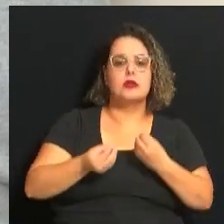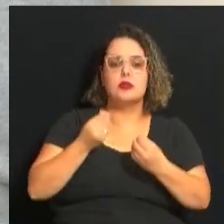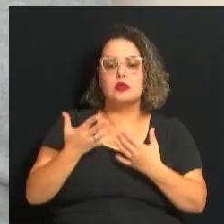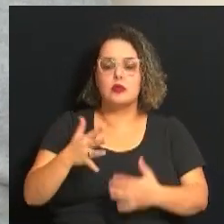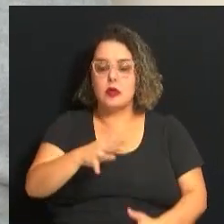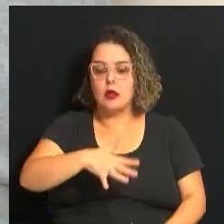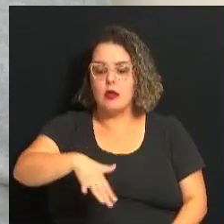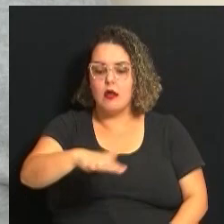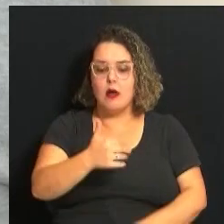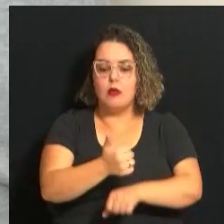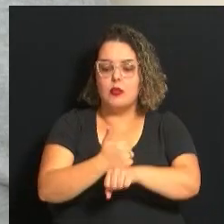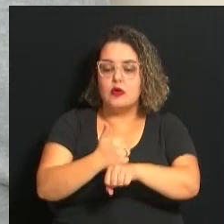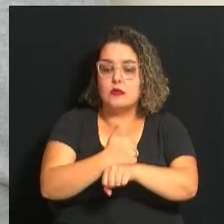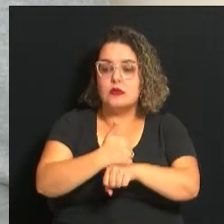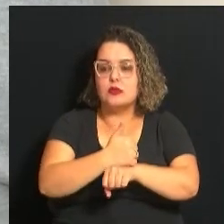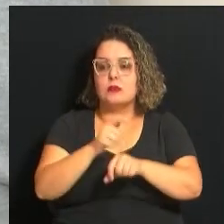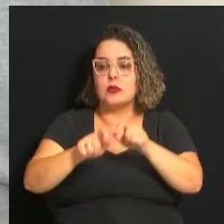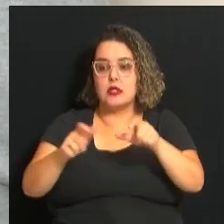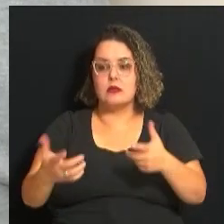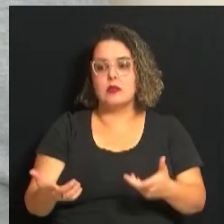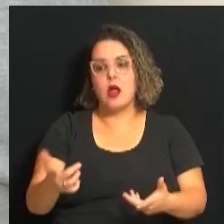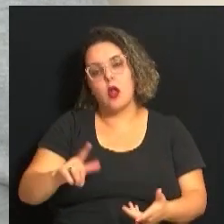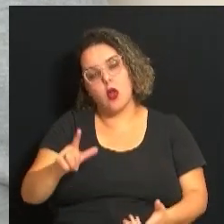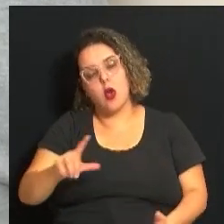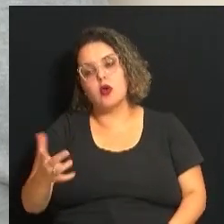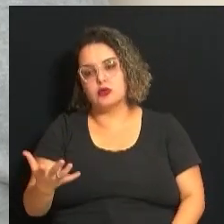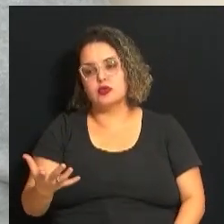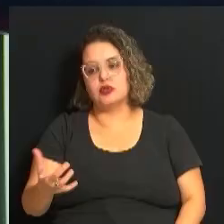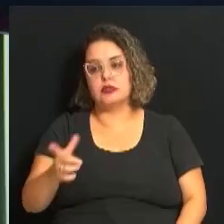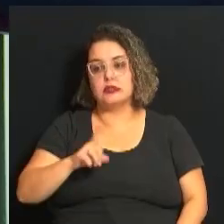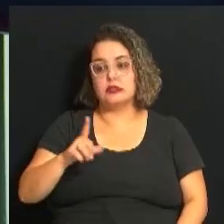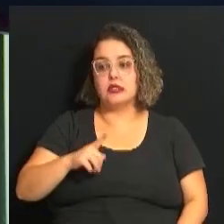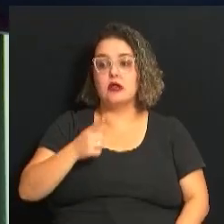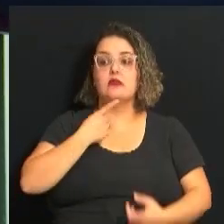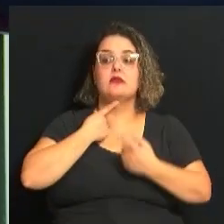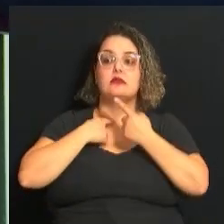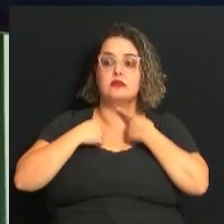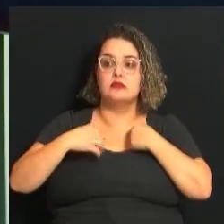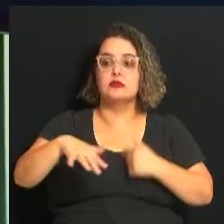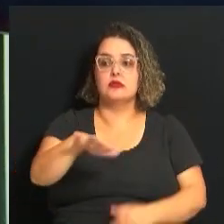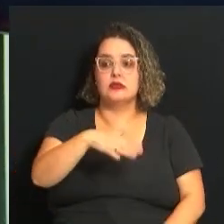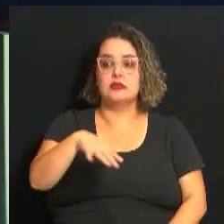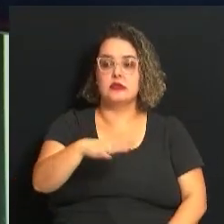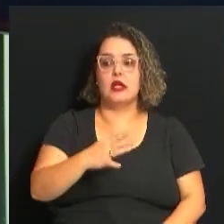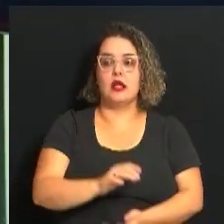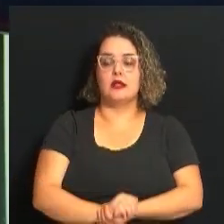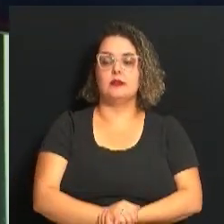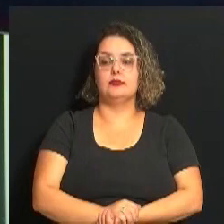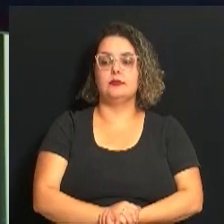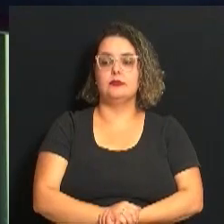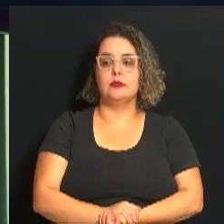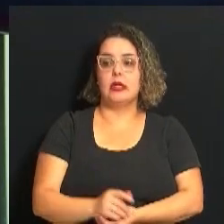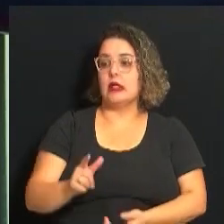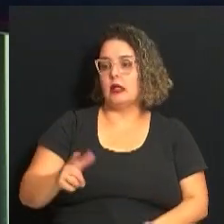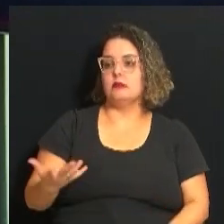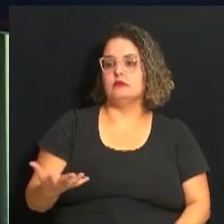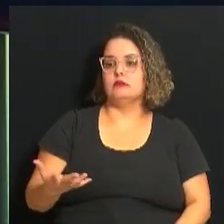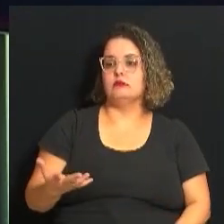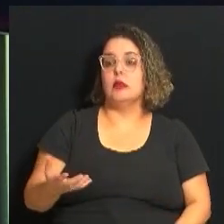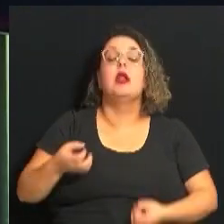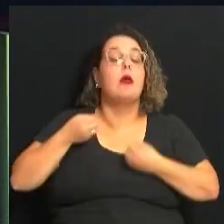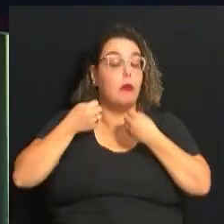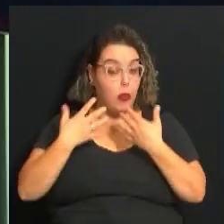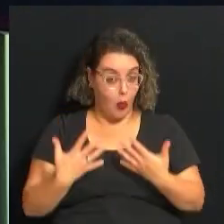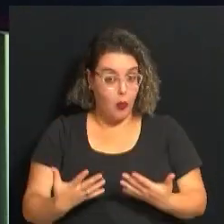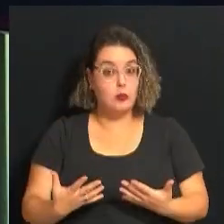mercado profissional, para as pessoas, claro, que têm interesse em seguir nessa área. Claro, o mercado ele é muito aquecido para a gente, né?